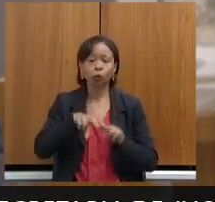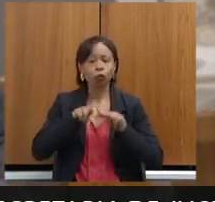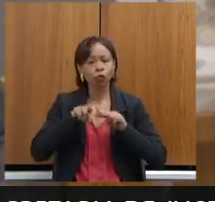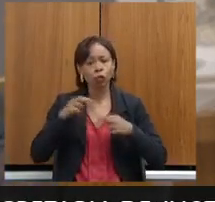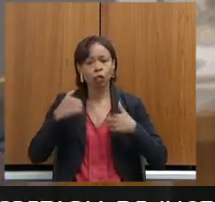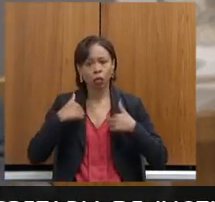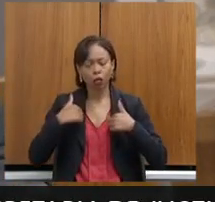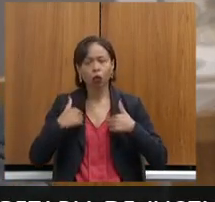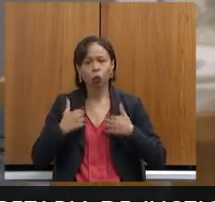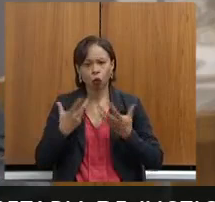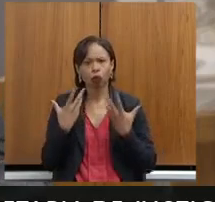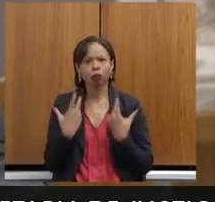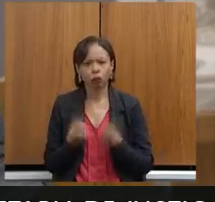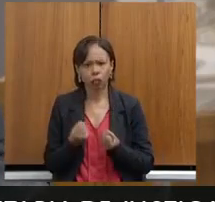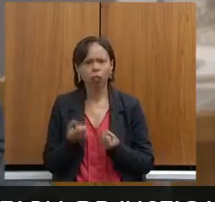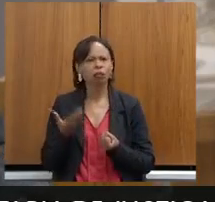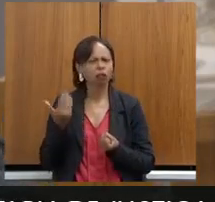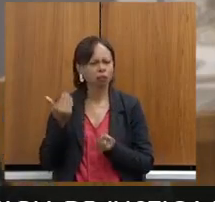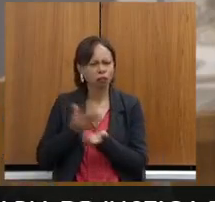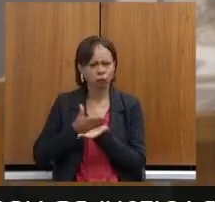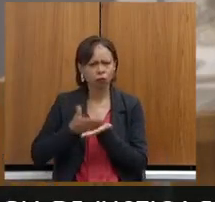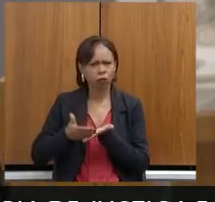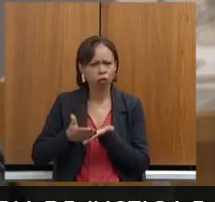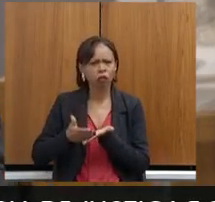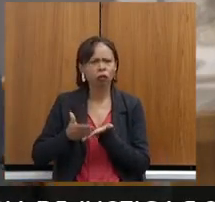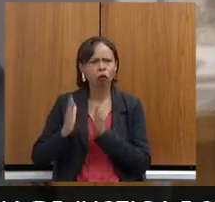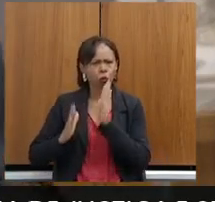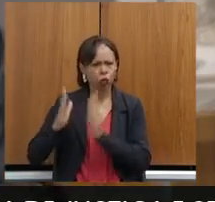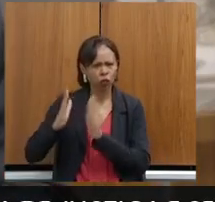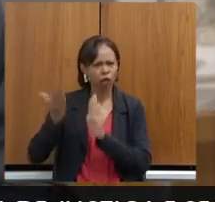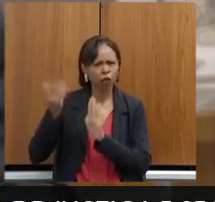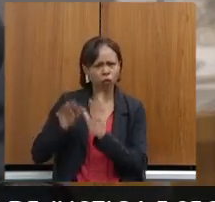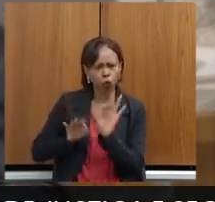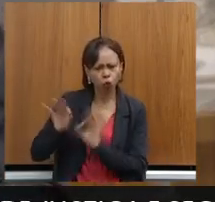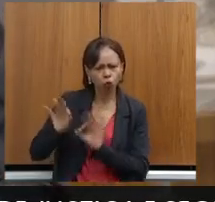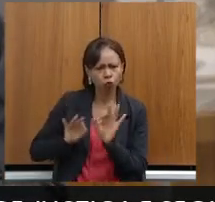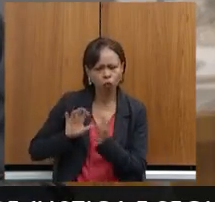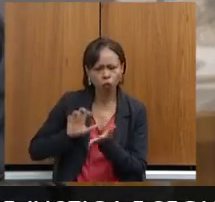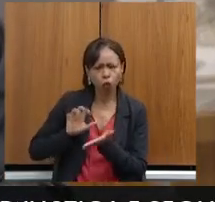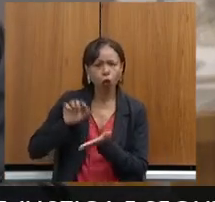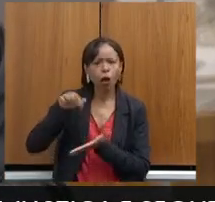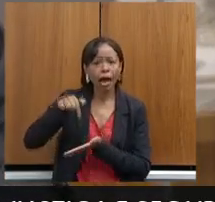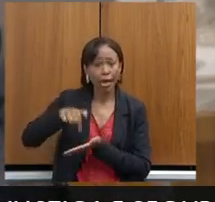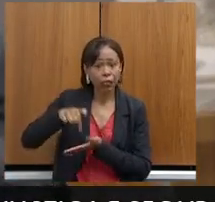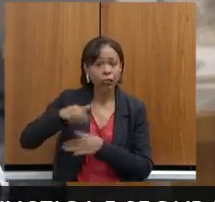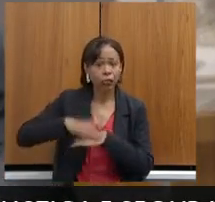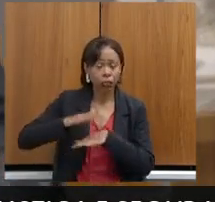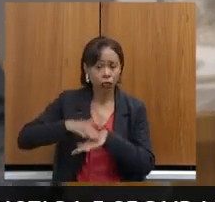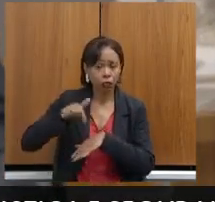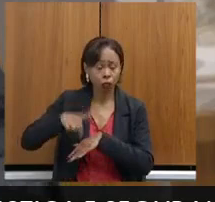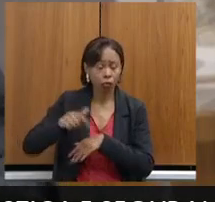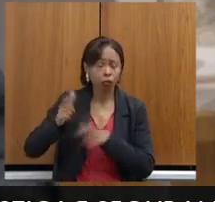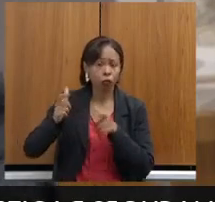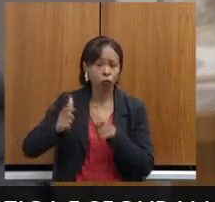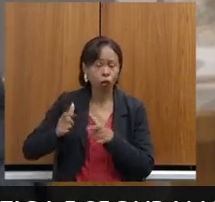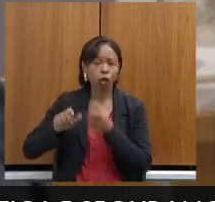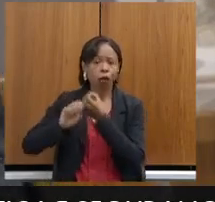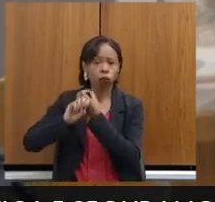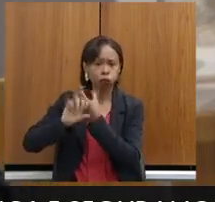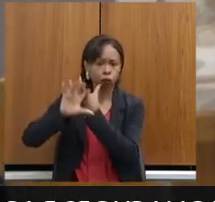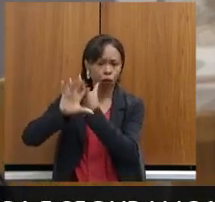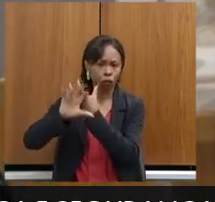coloquei eh desde o começo desde a época que nós elaboramos o plantão aqui que o